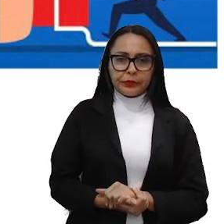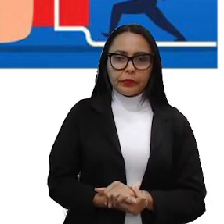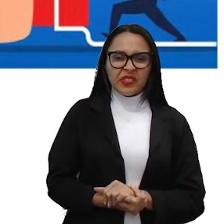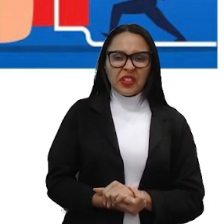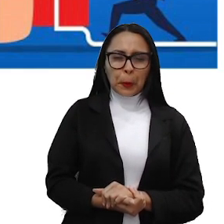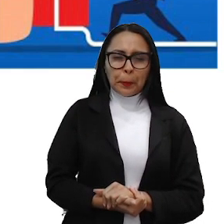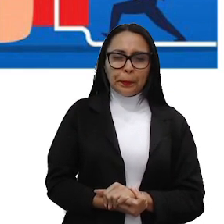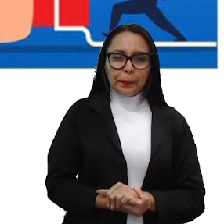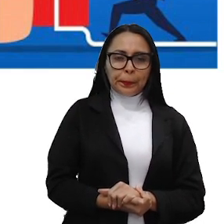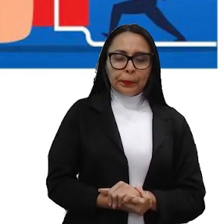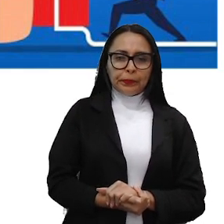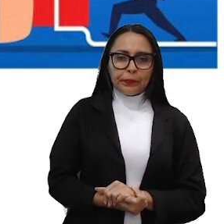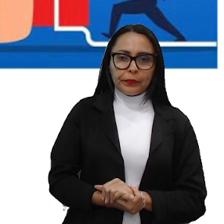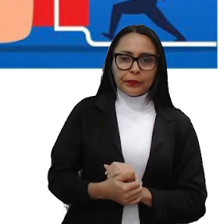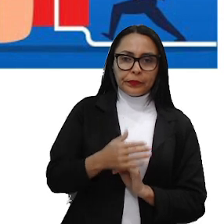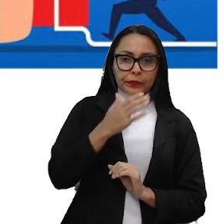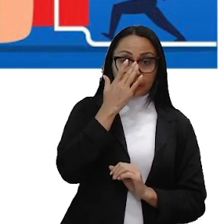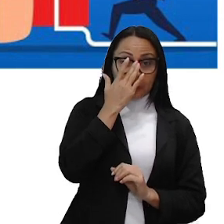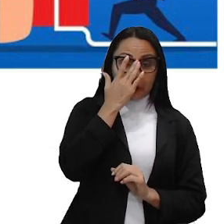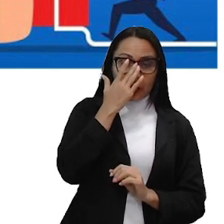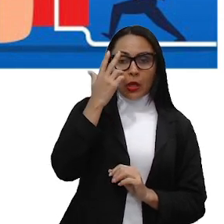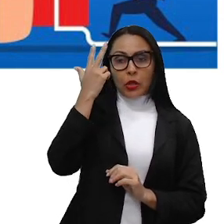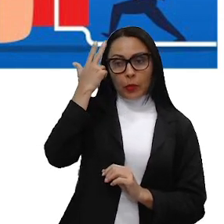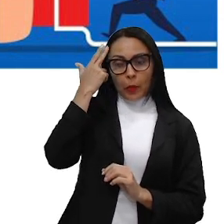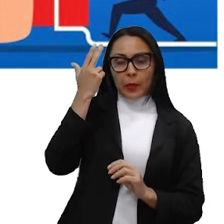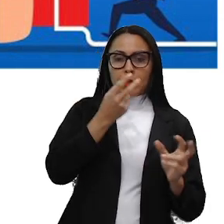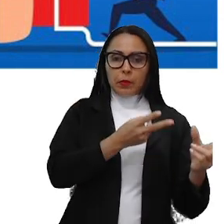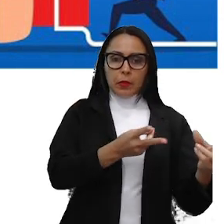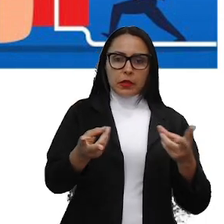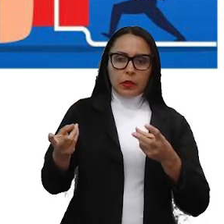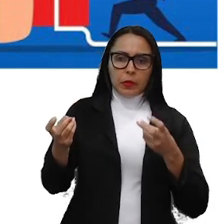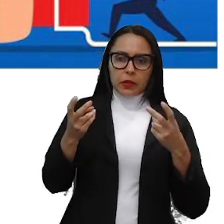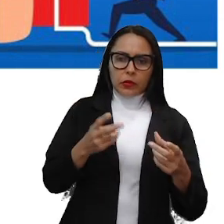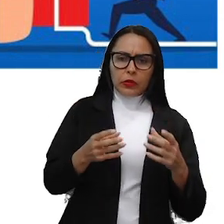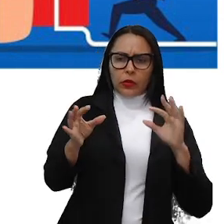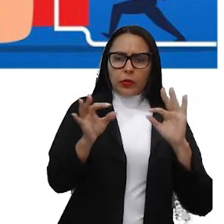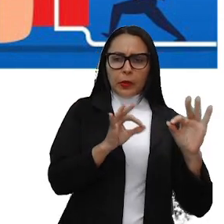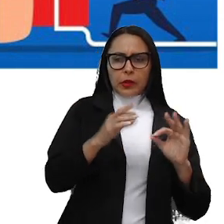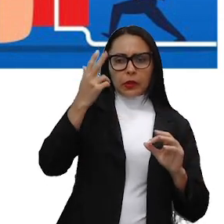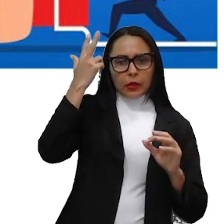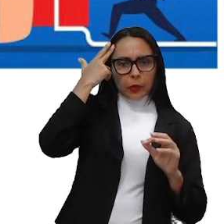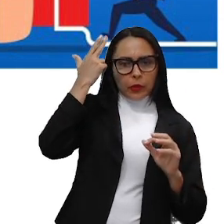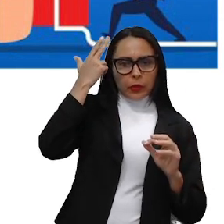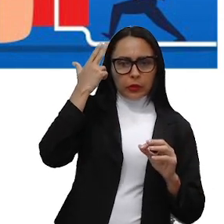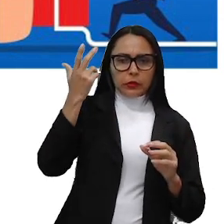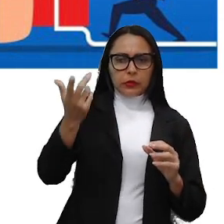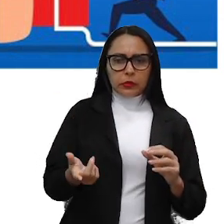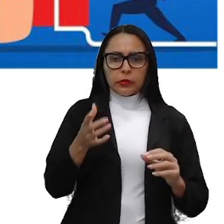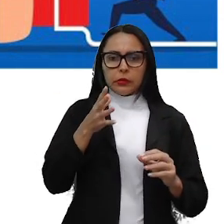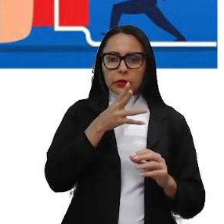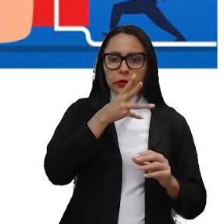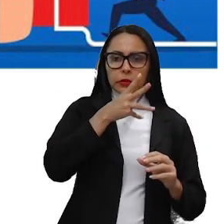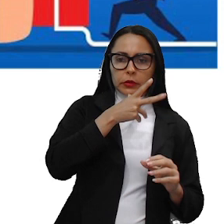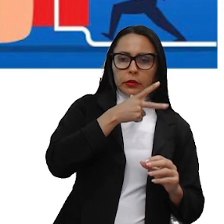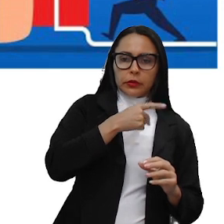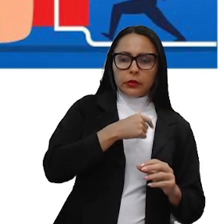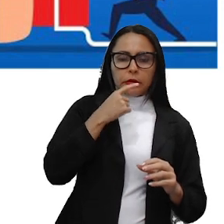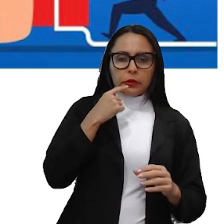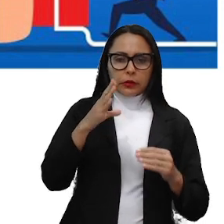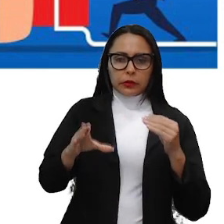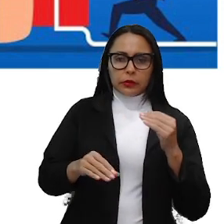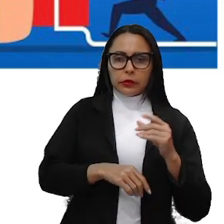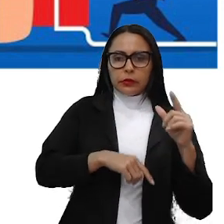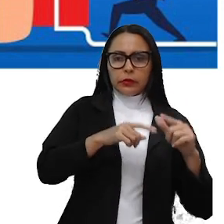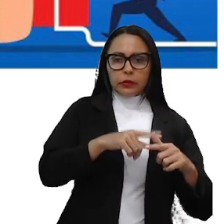consumidor final. É muito comum a percepção de que as organizações normalmente demoram muito para adquirir